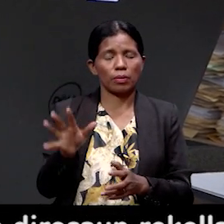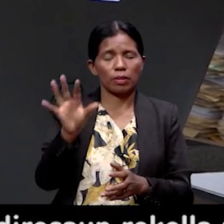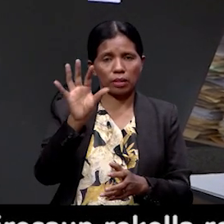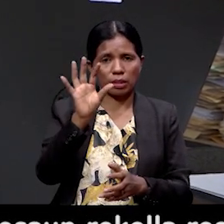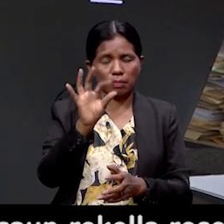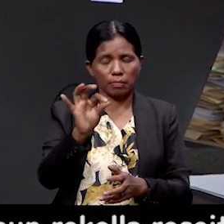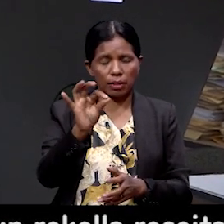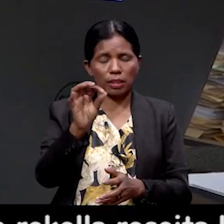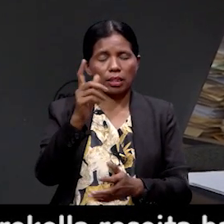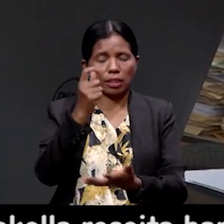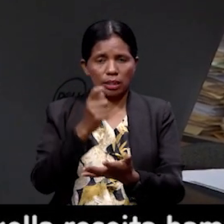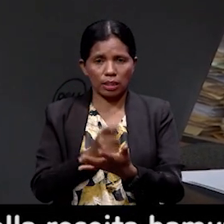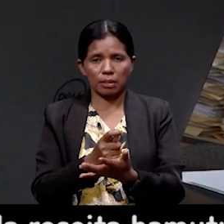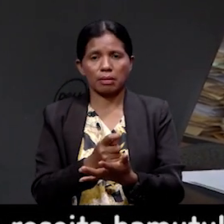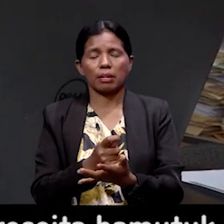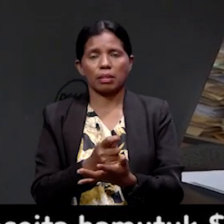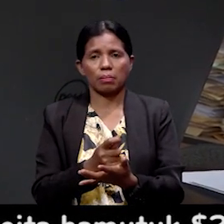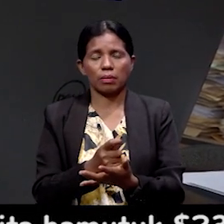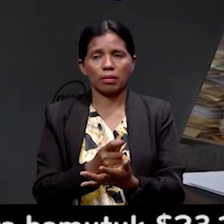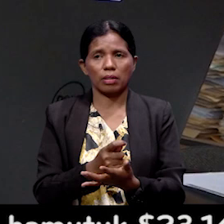atus rua ruanulu resen lima nega